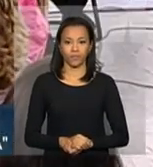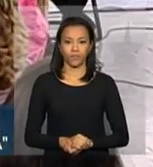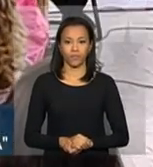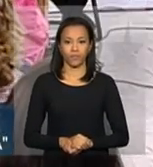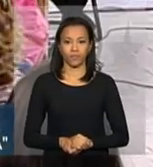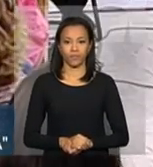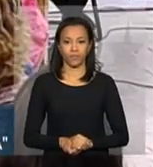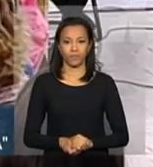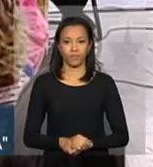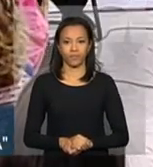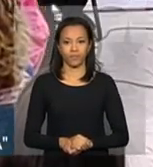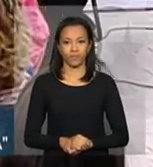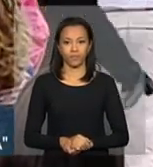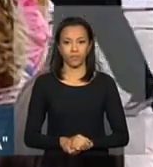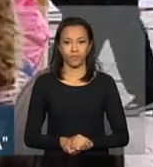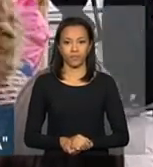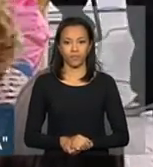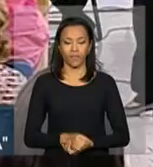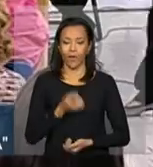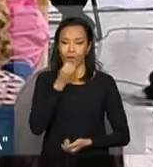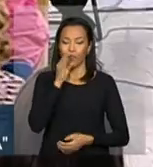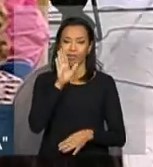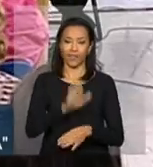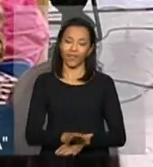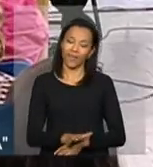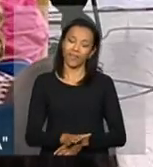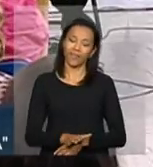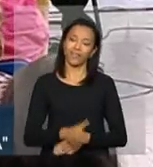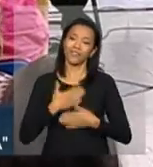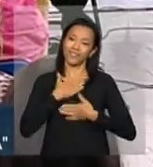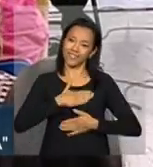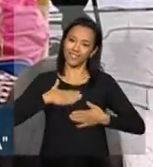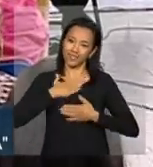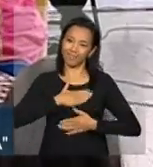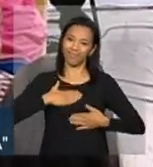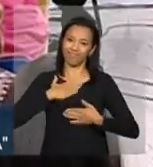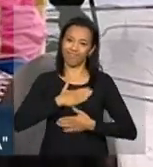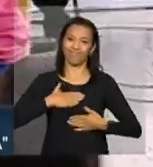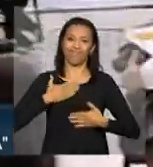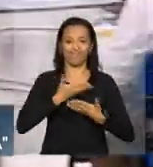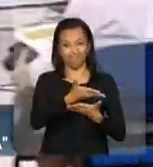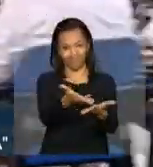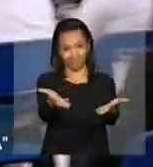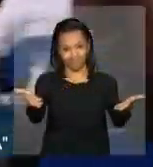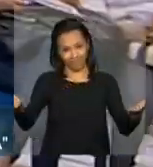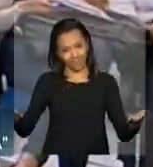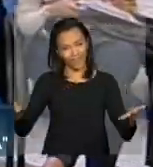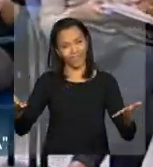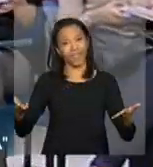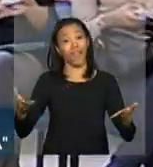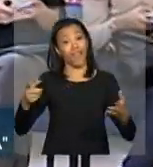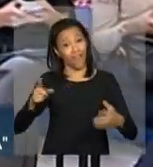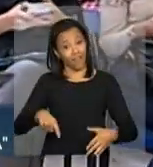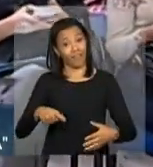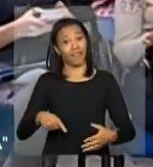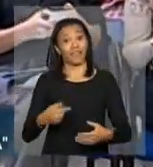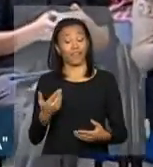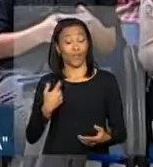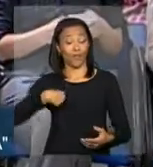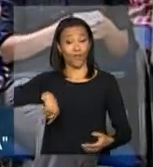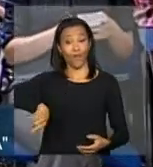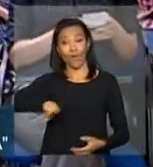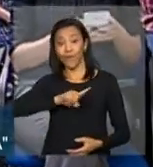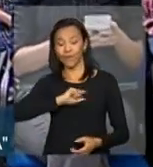Está meu braço. Opa, muito boa tarde, saudações feministas. É uma honra e um prazer, né, a gente, de